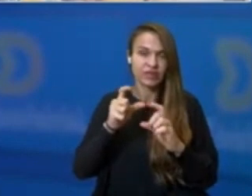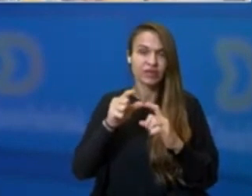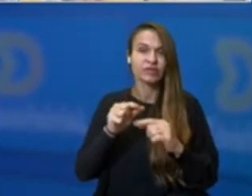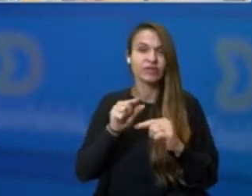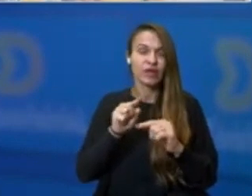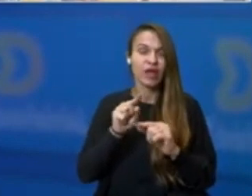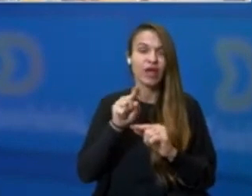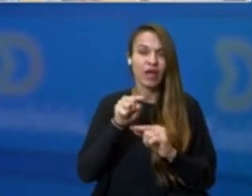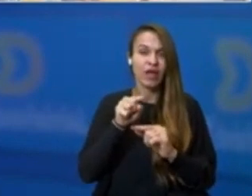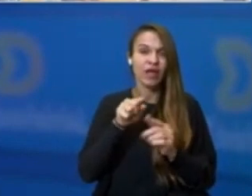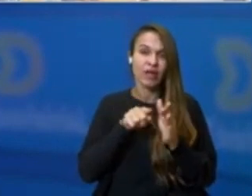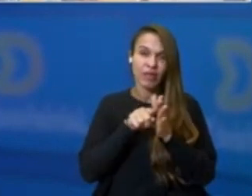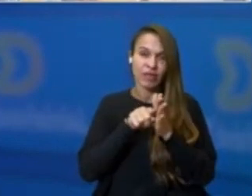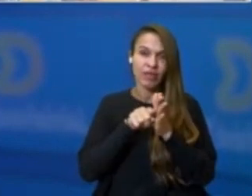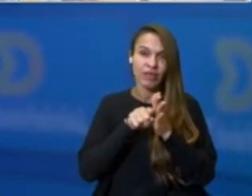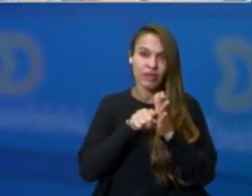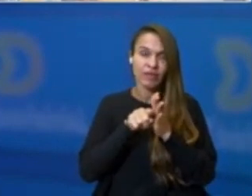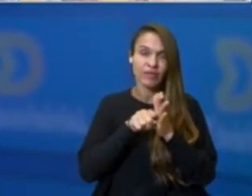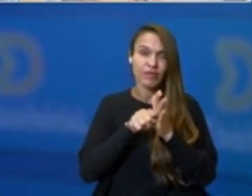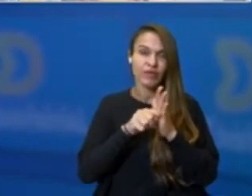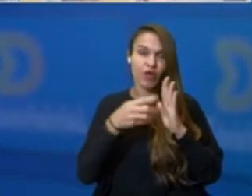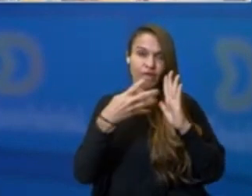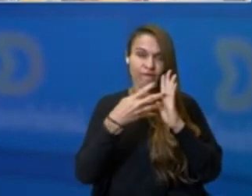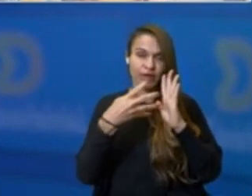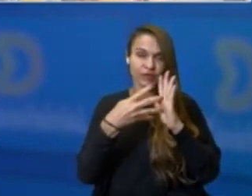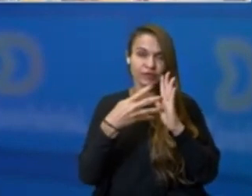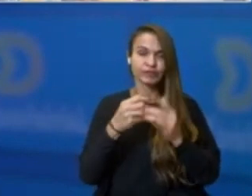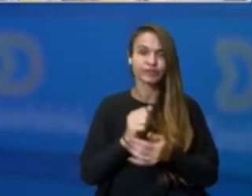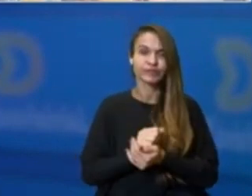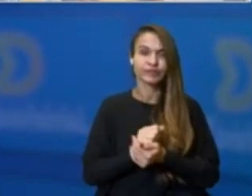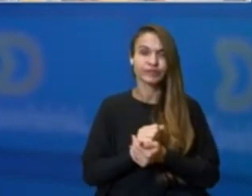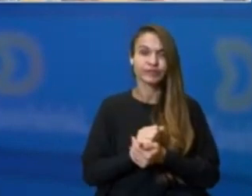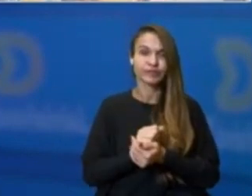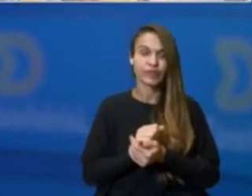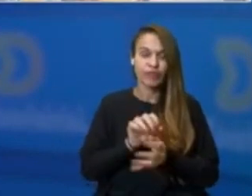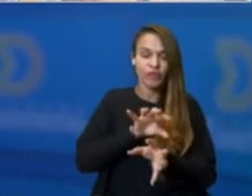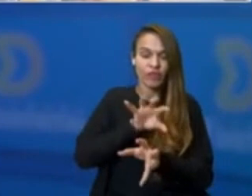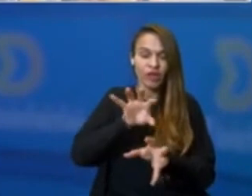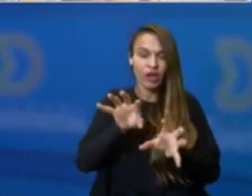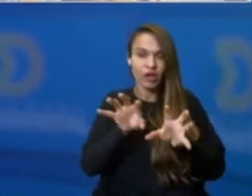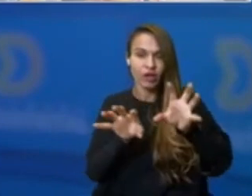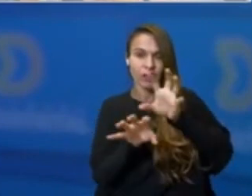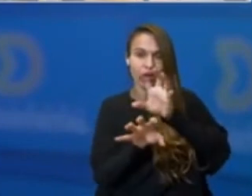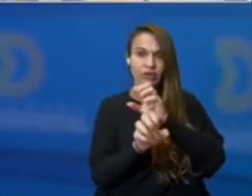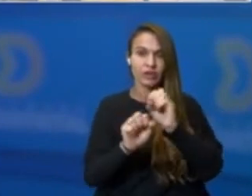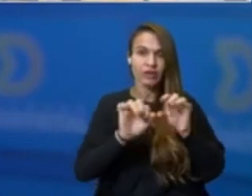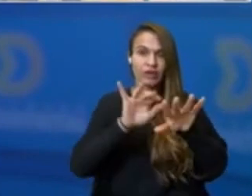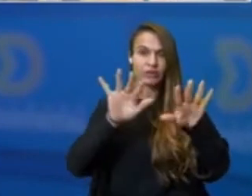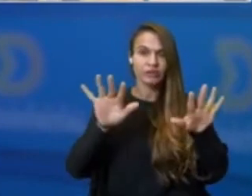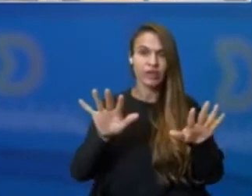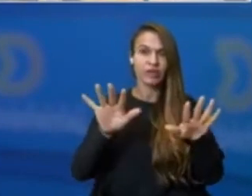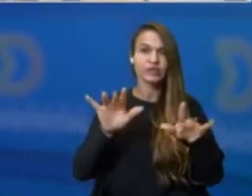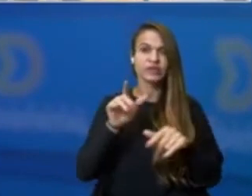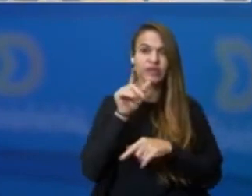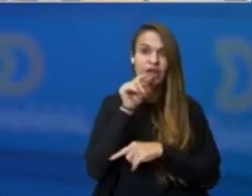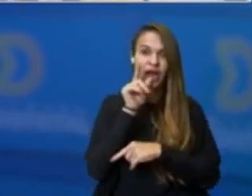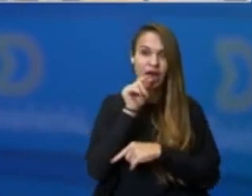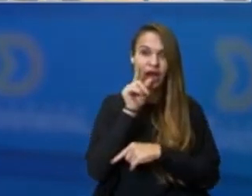a nossa ficha. A turbidez, ou seja, a transparência da água, né? Então, a gente tem aí